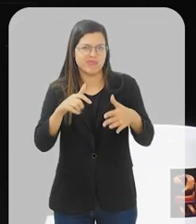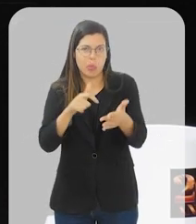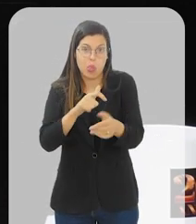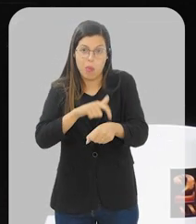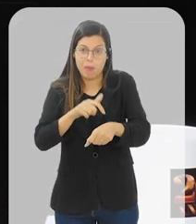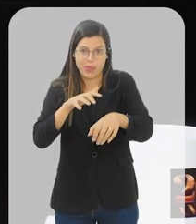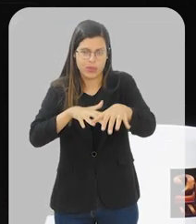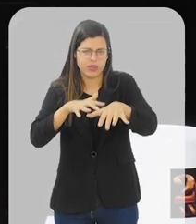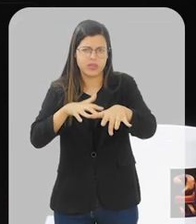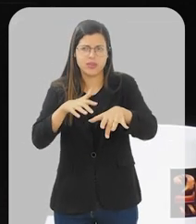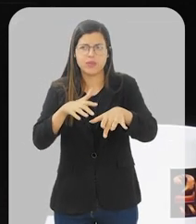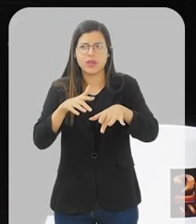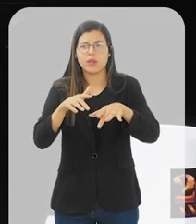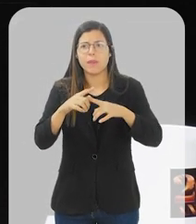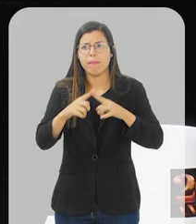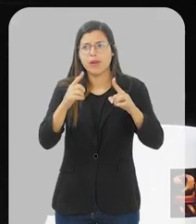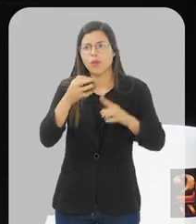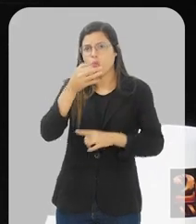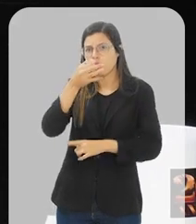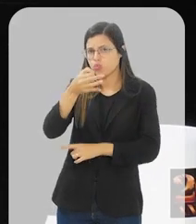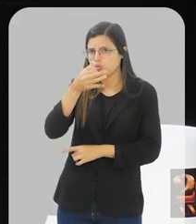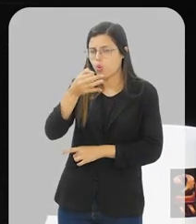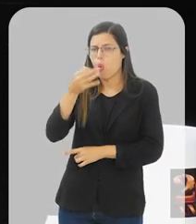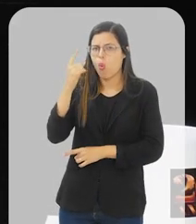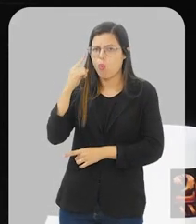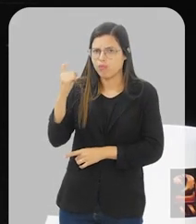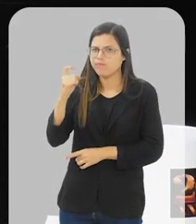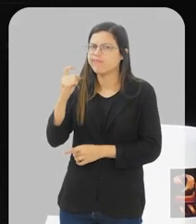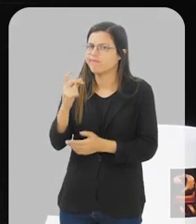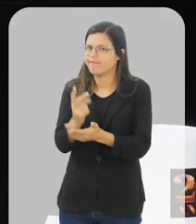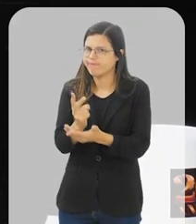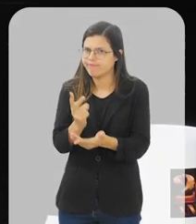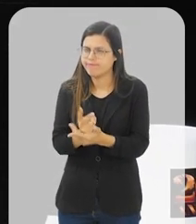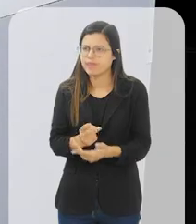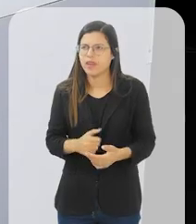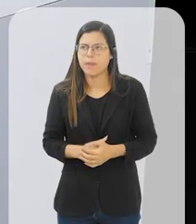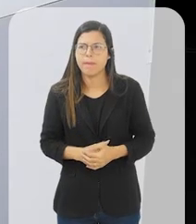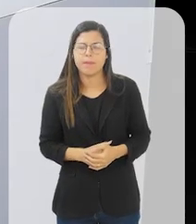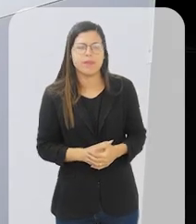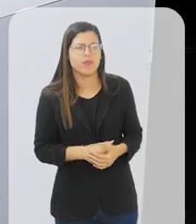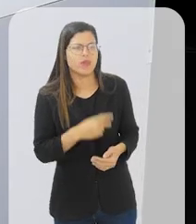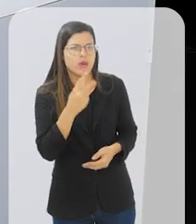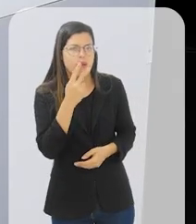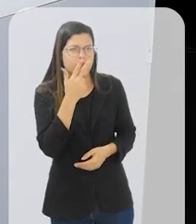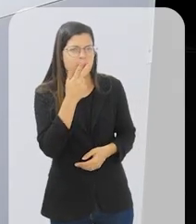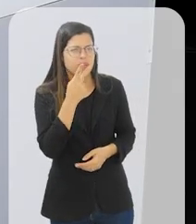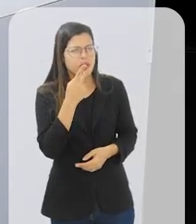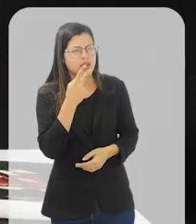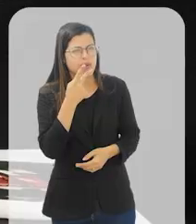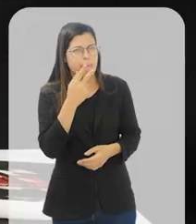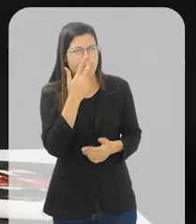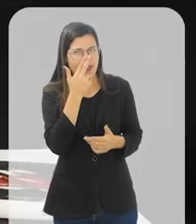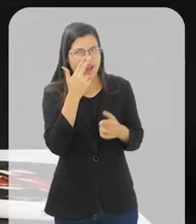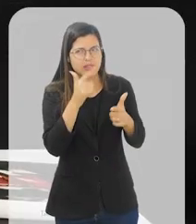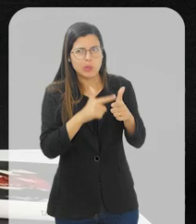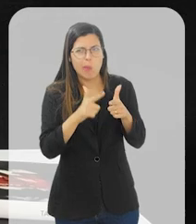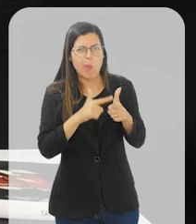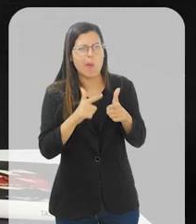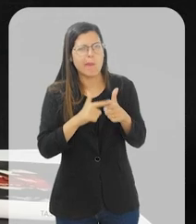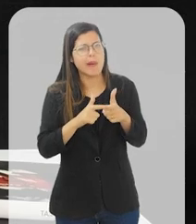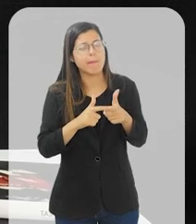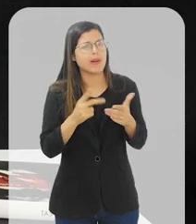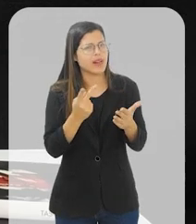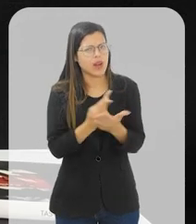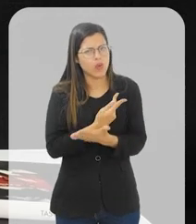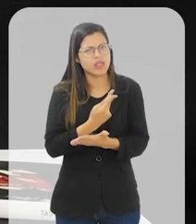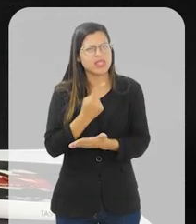Enfim, mas o som vira e mexe, está pregando... Isso é não vou dizer um problema crônico, mas